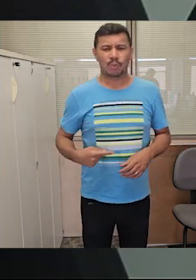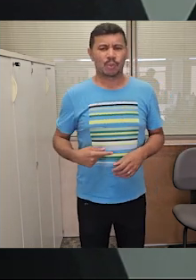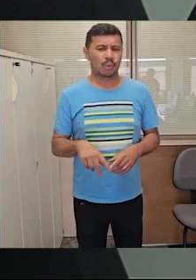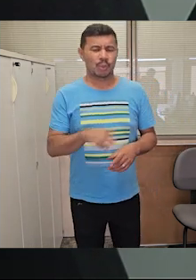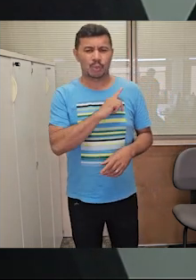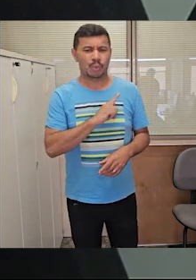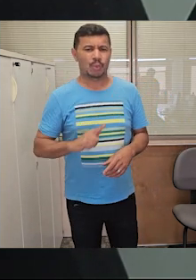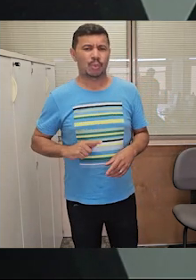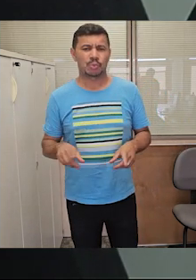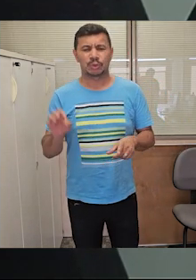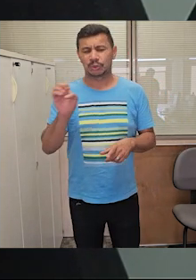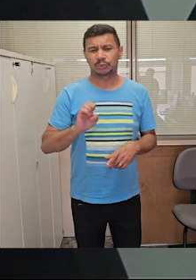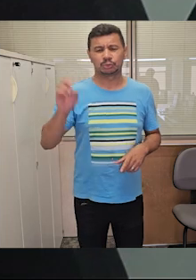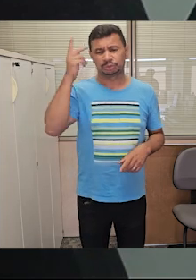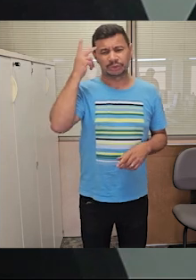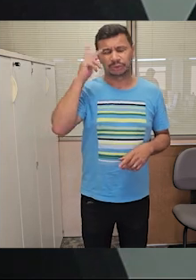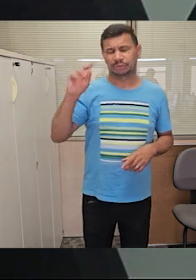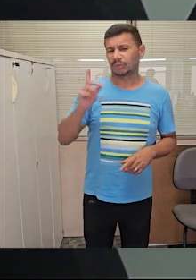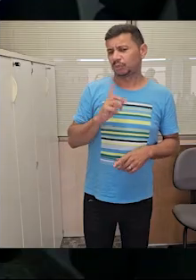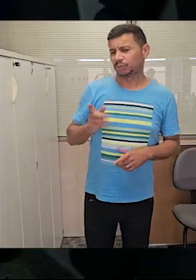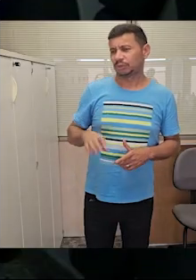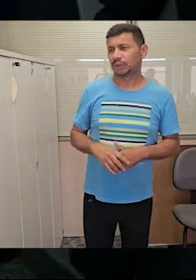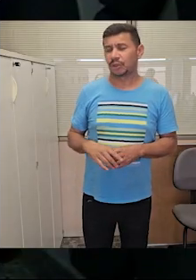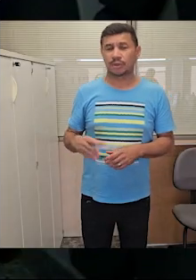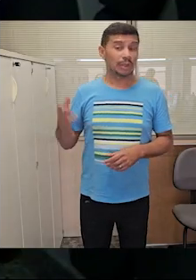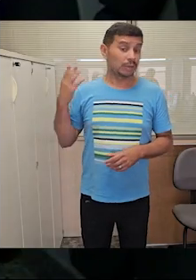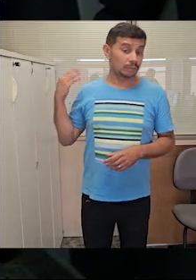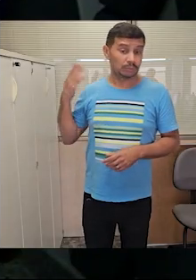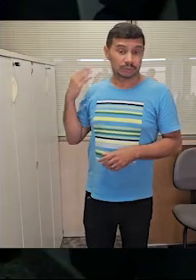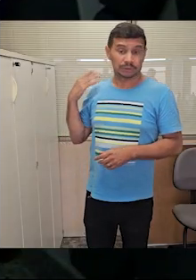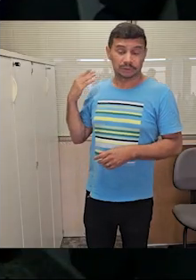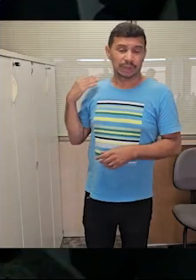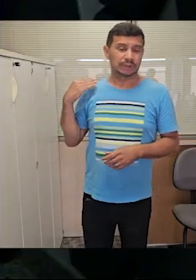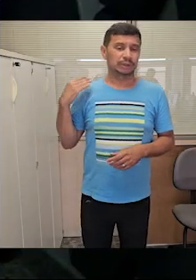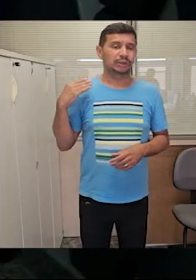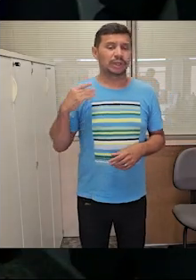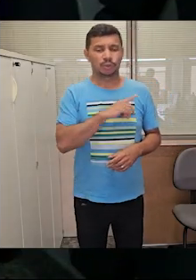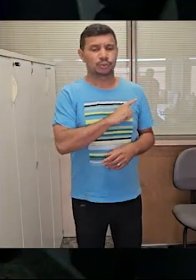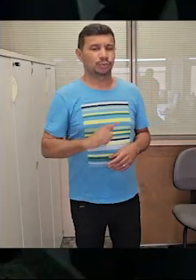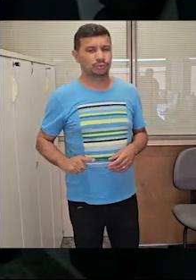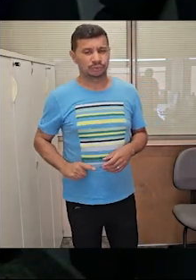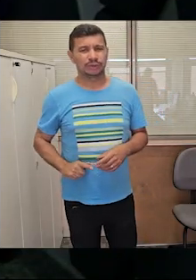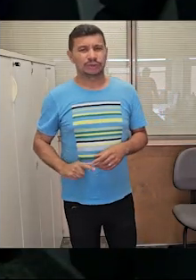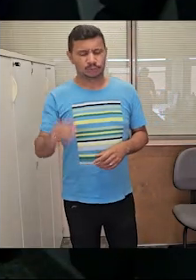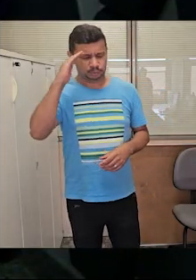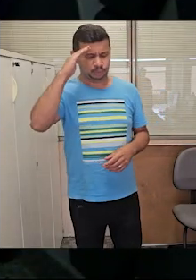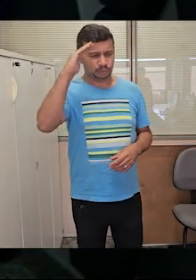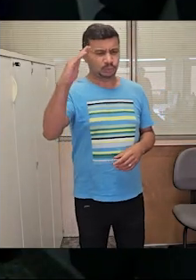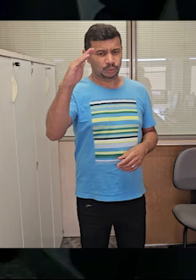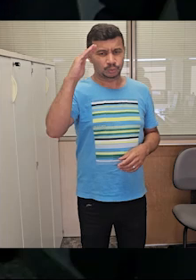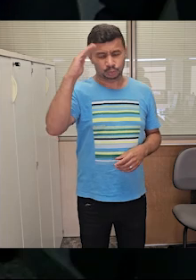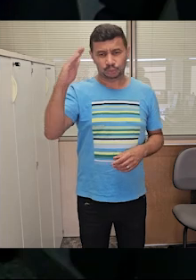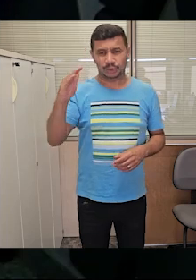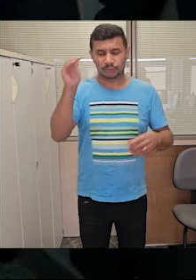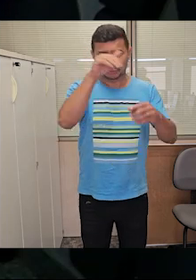governador e seus amiguinhos do movimento sindical, né? Naquela época, o governador já era indicado pela ditadura. Sim, sim. Não tinha